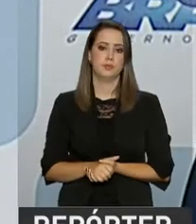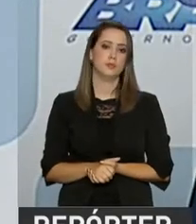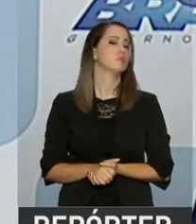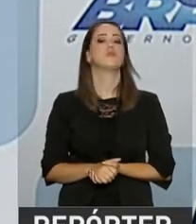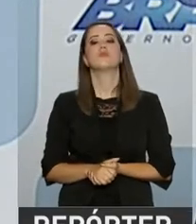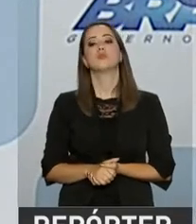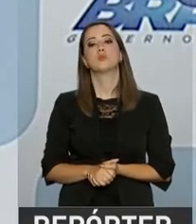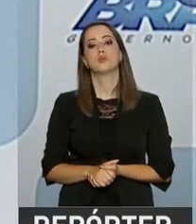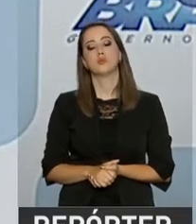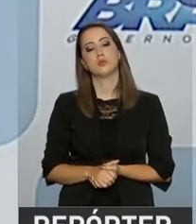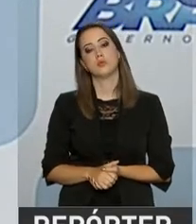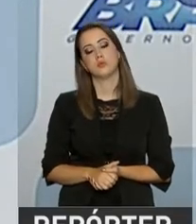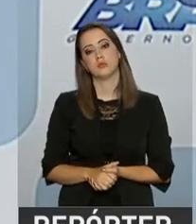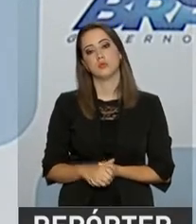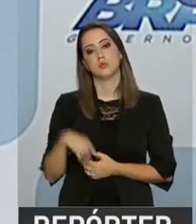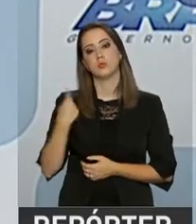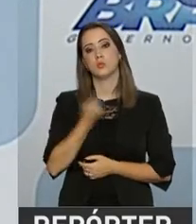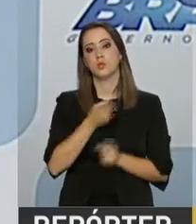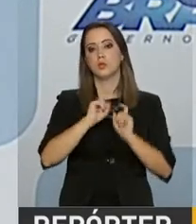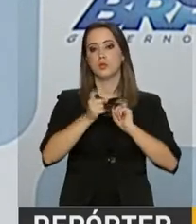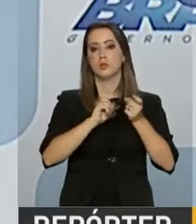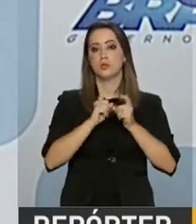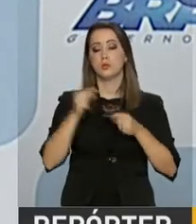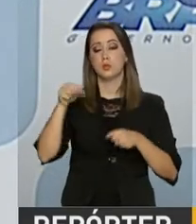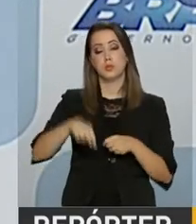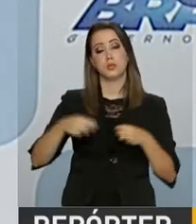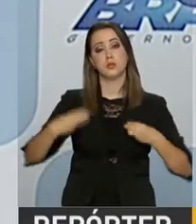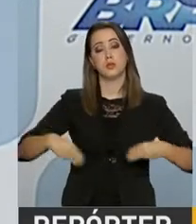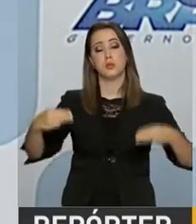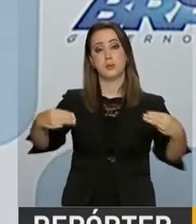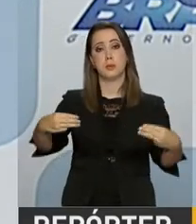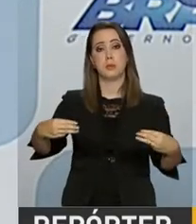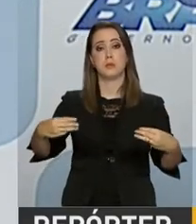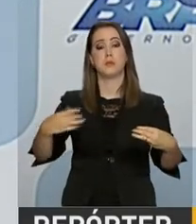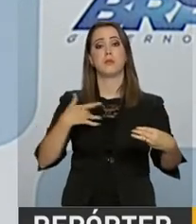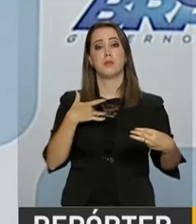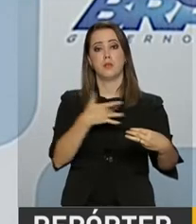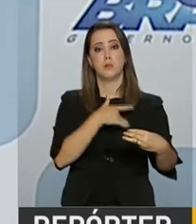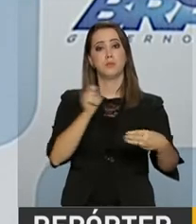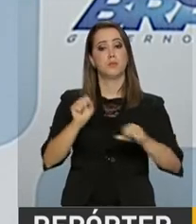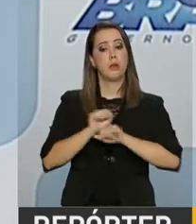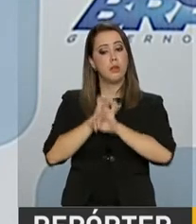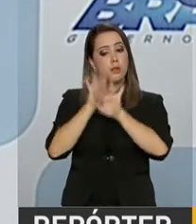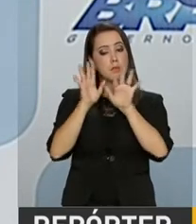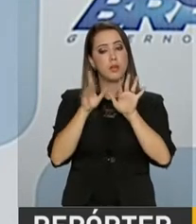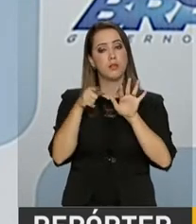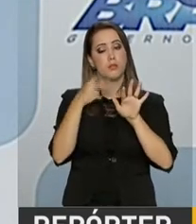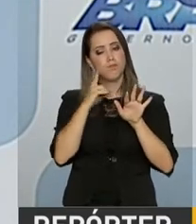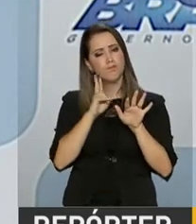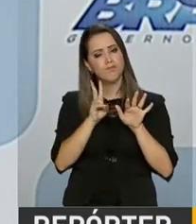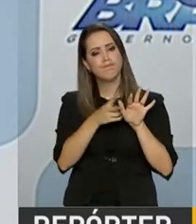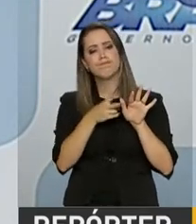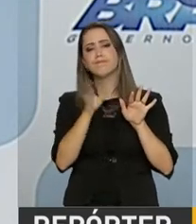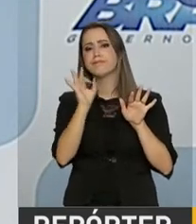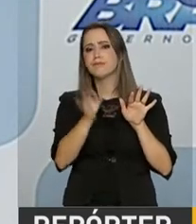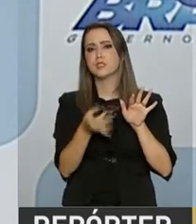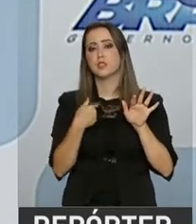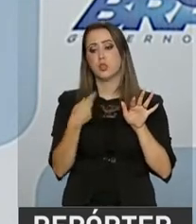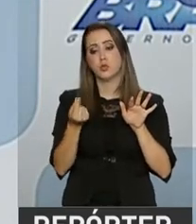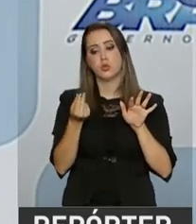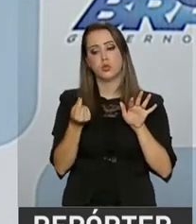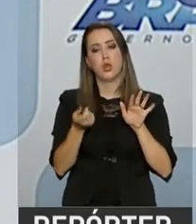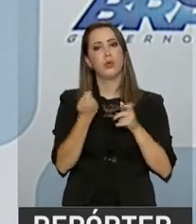O modelo de gestão que estabelecemos aqui no Ministério, transparente e austera, tem permitido reaplicar os